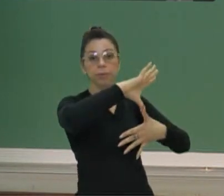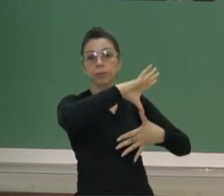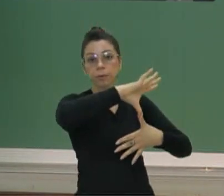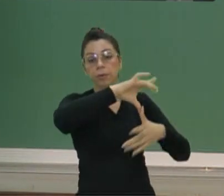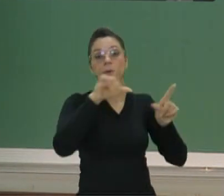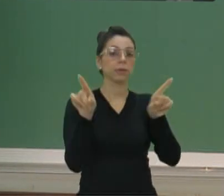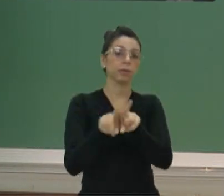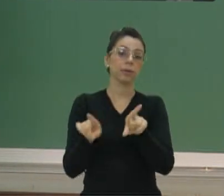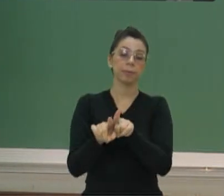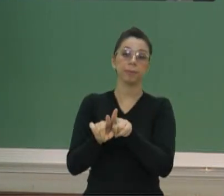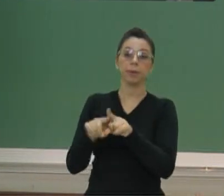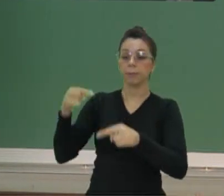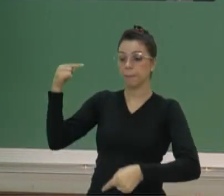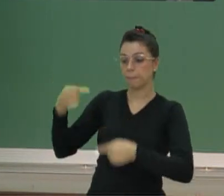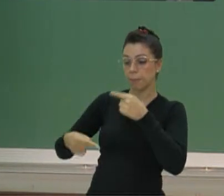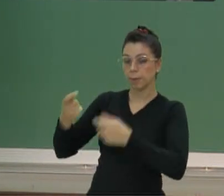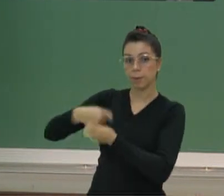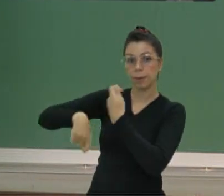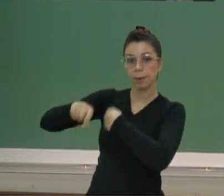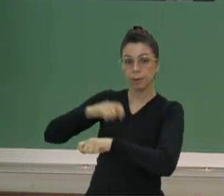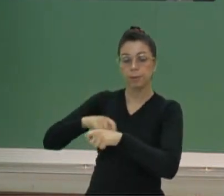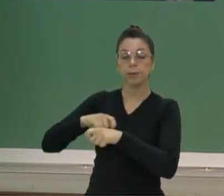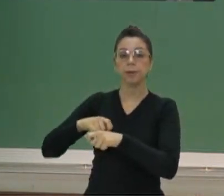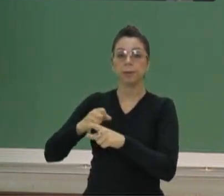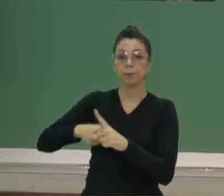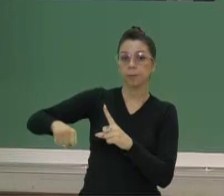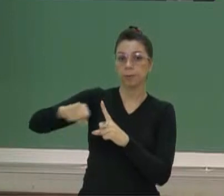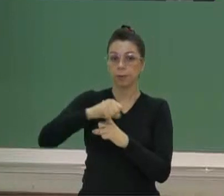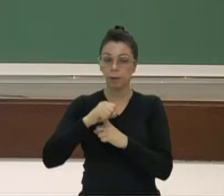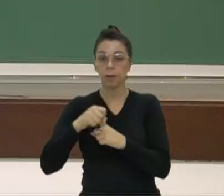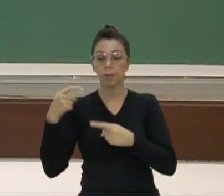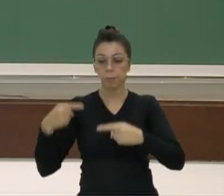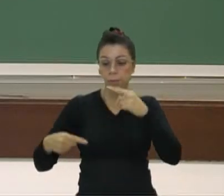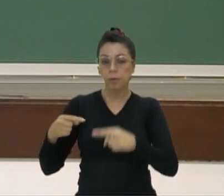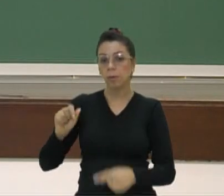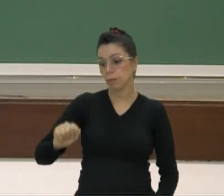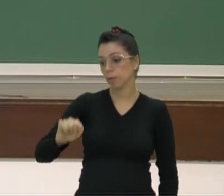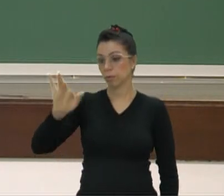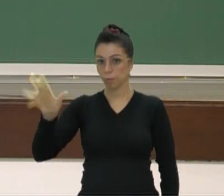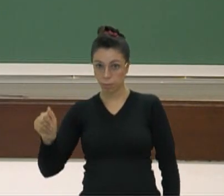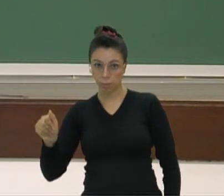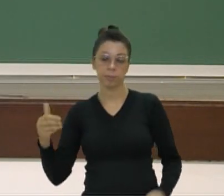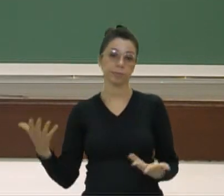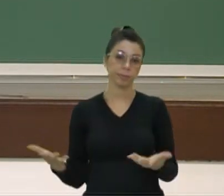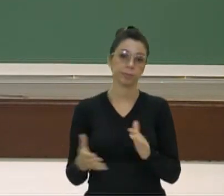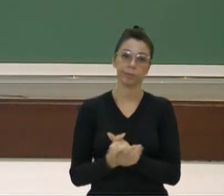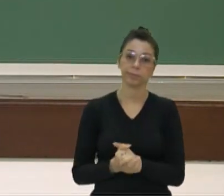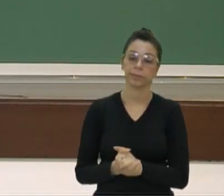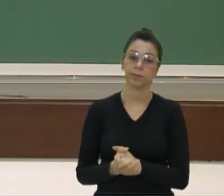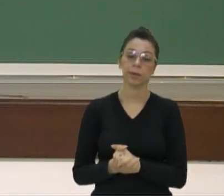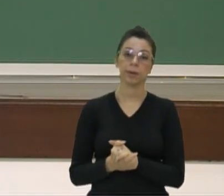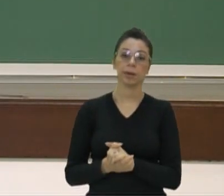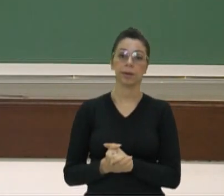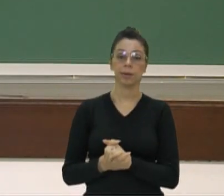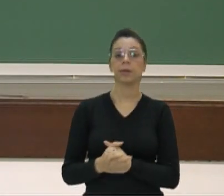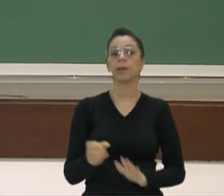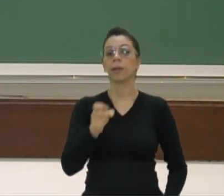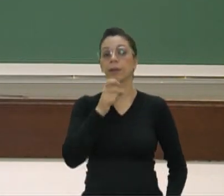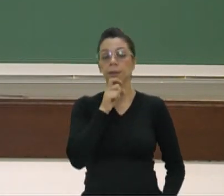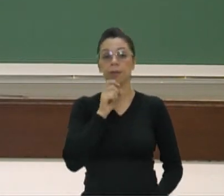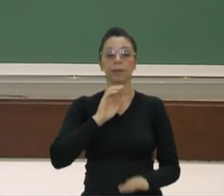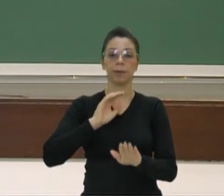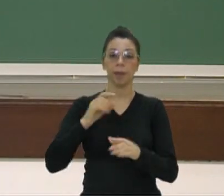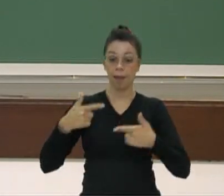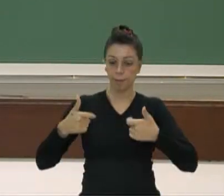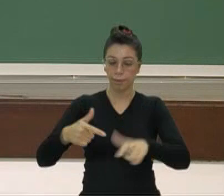em contextos políticos, econômicos e sociais do continente africano. Então, indiscutivelmente, a Guerra Fria ainda